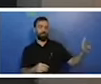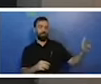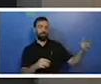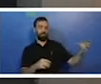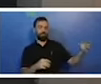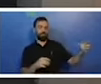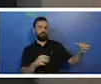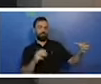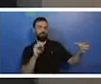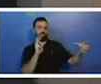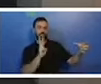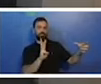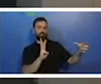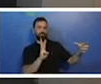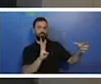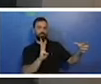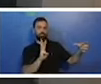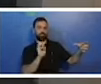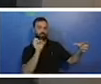G1